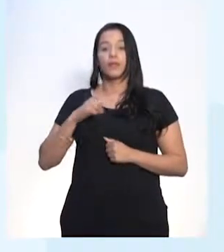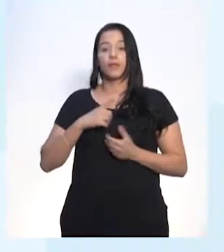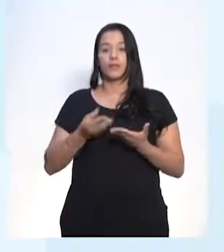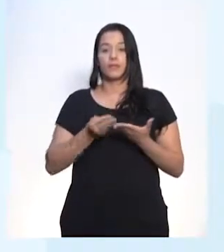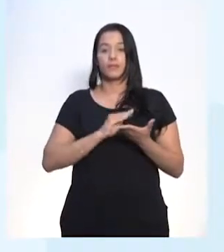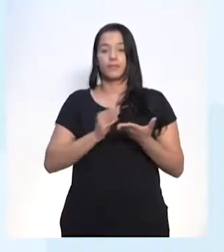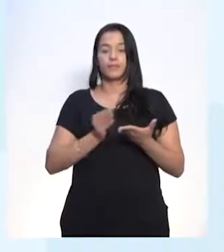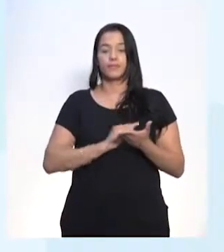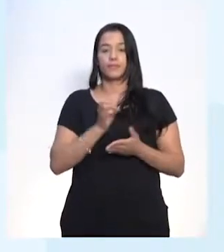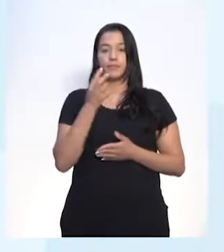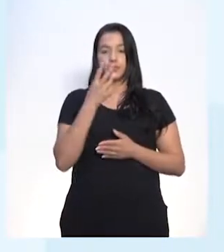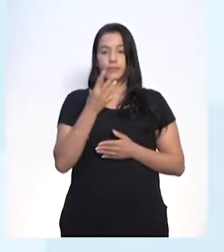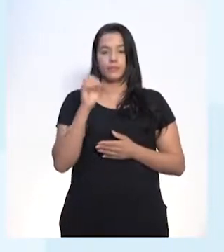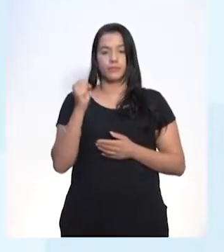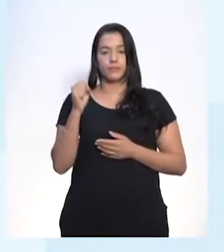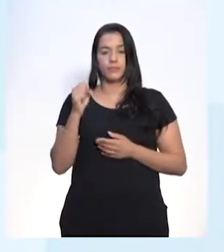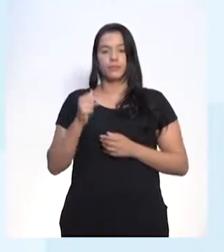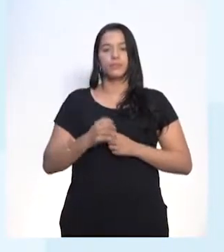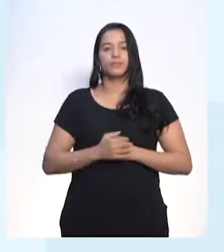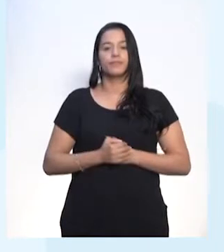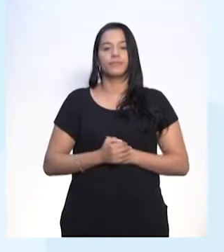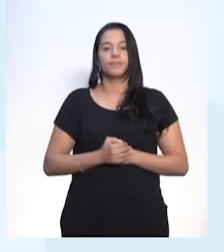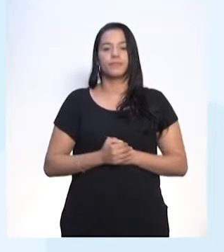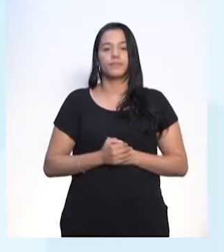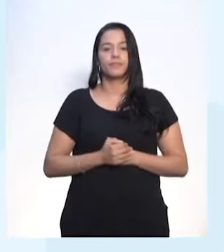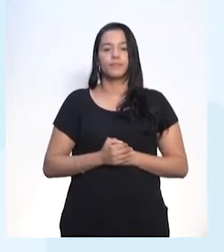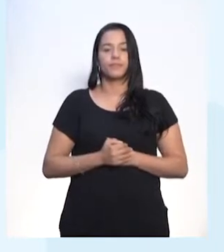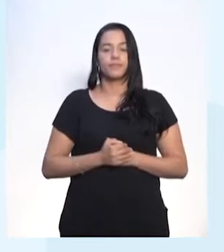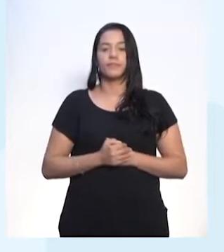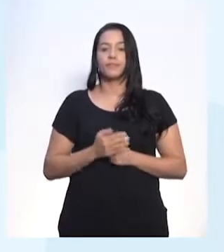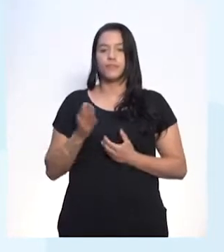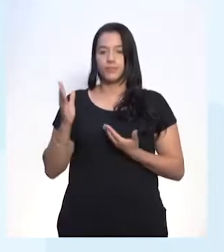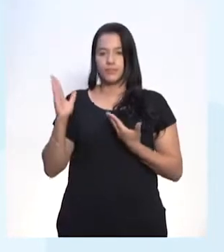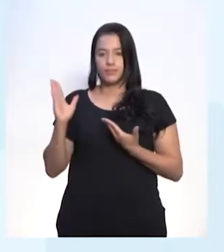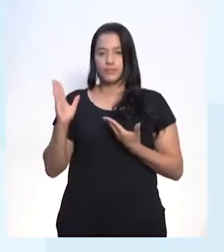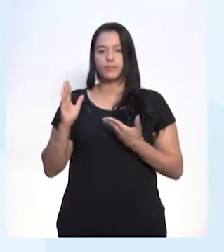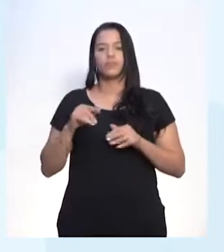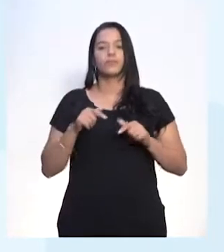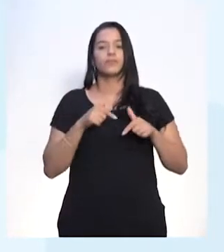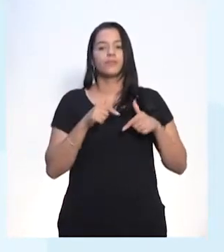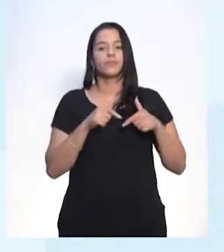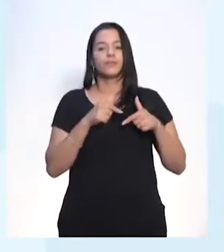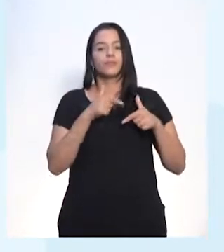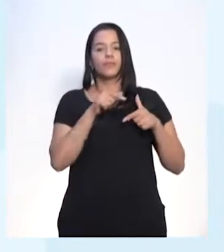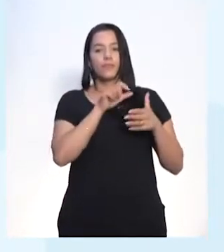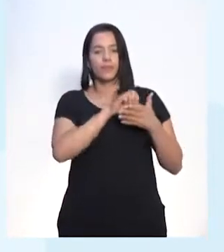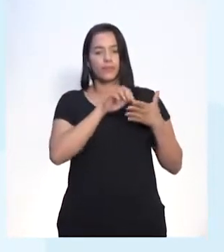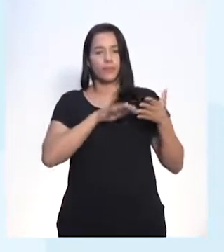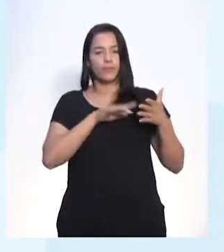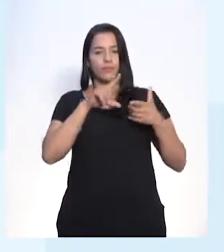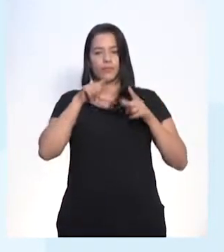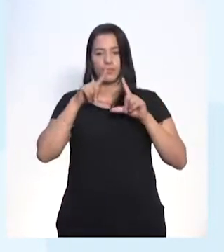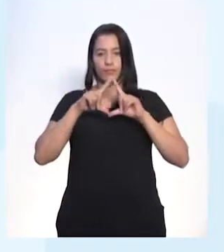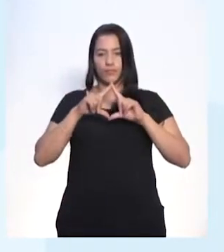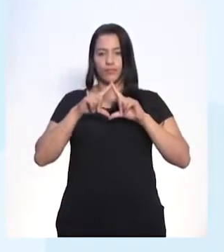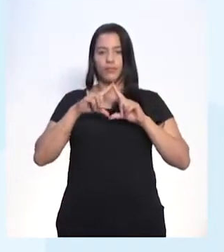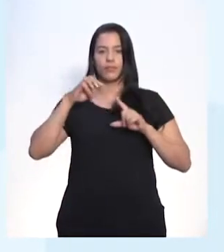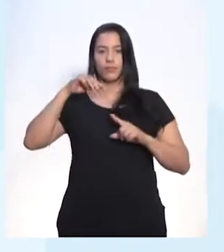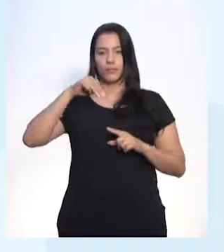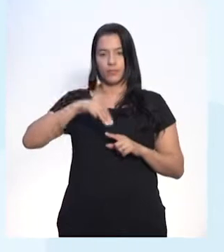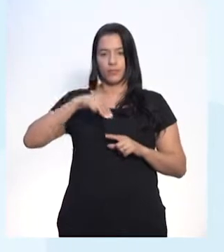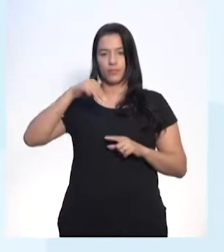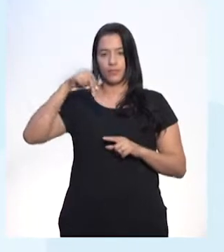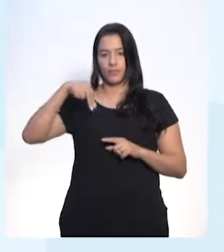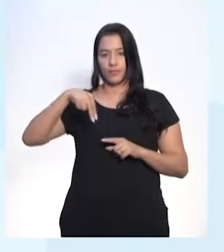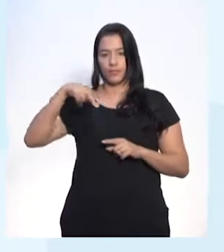página 38. Muito bem. Nessa atividade 4, nós temos os triângulos M,